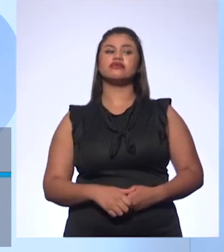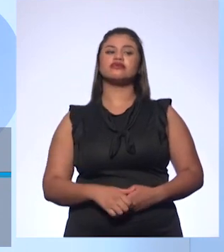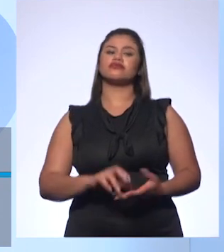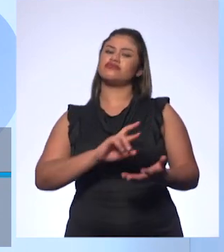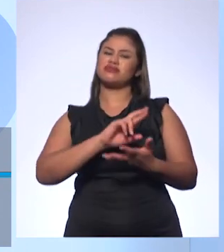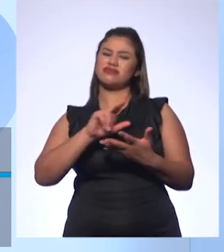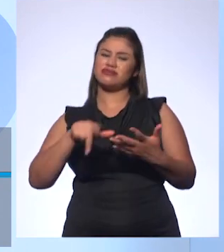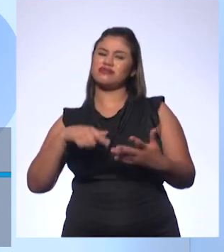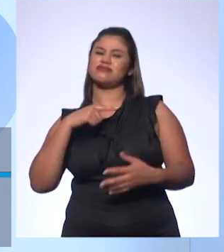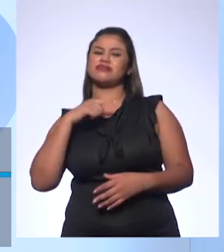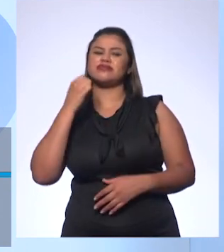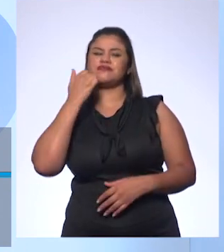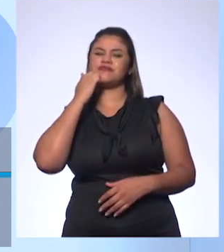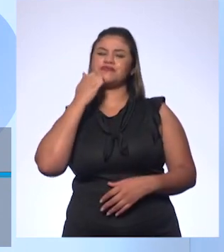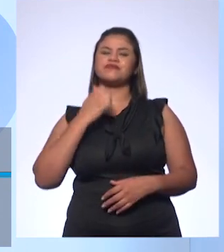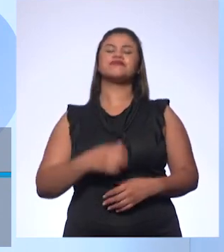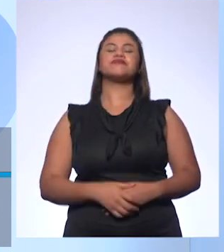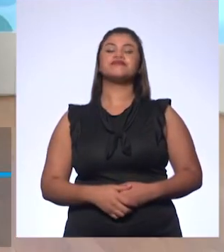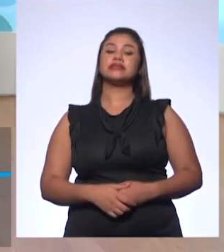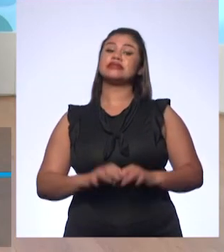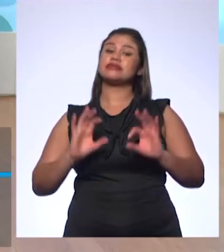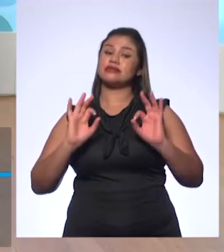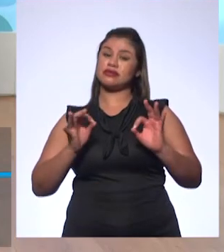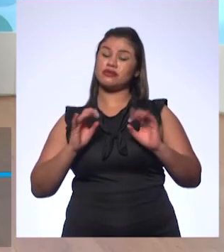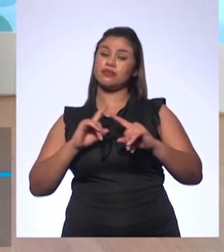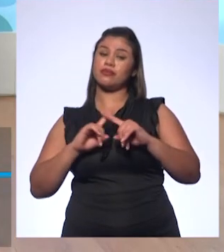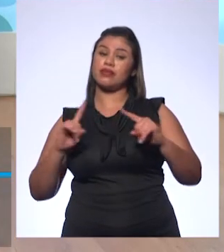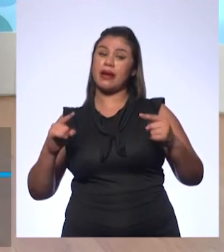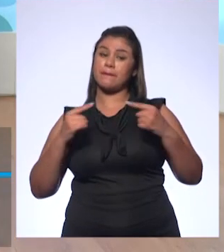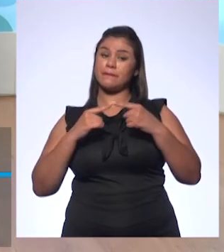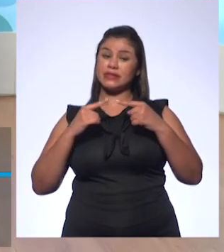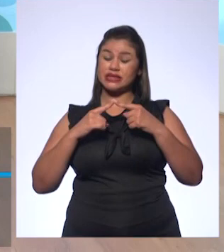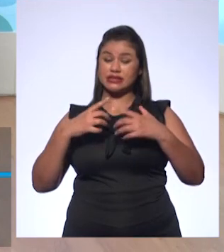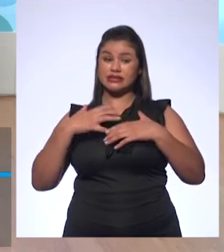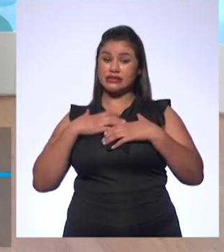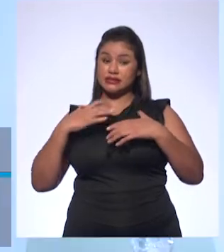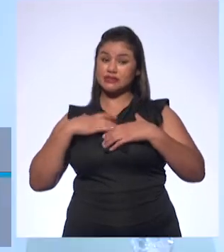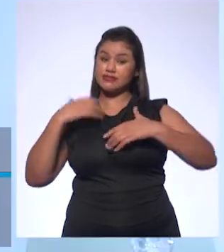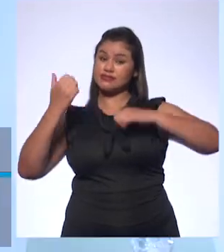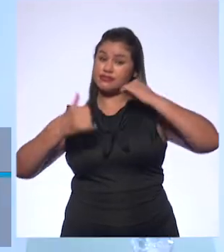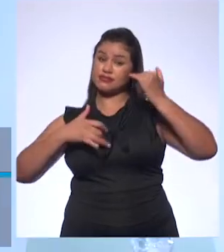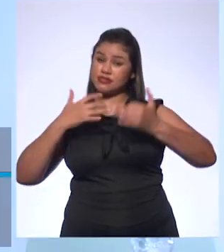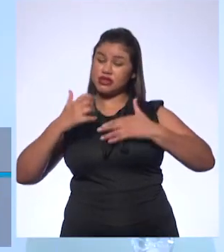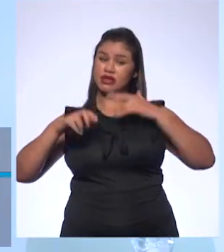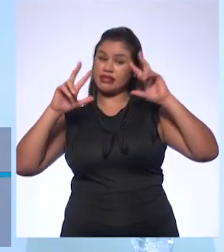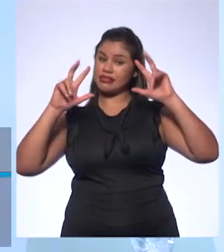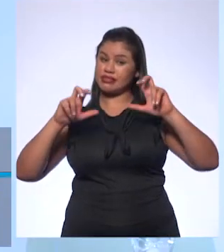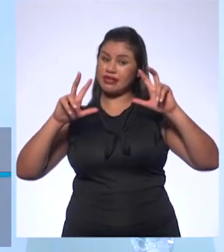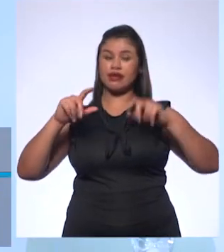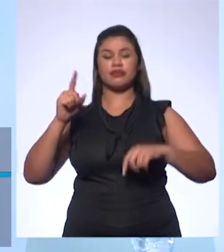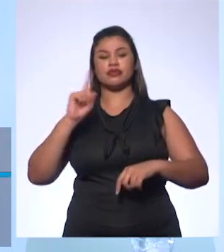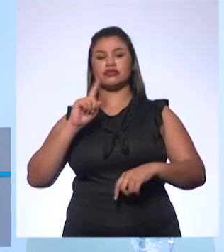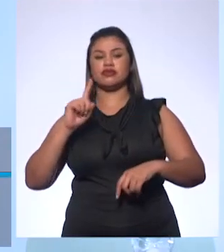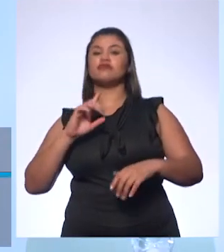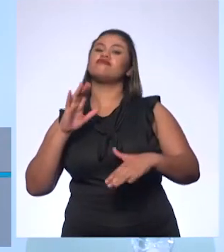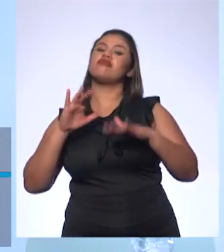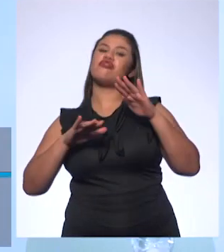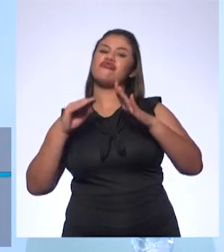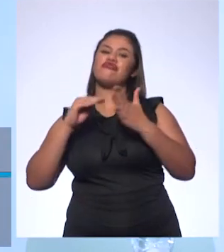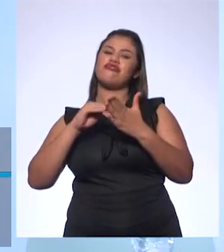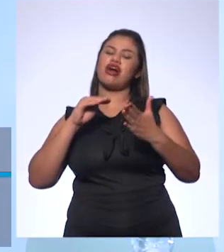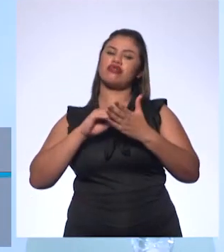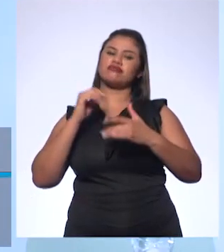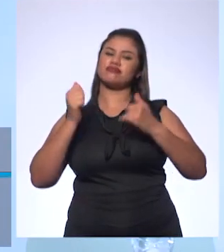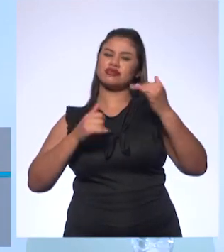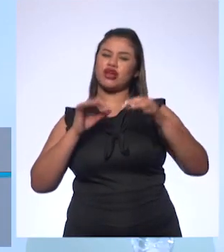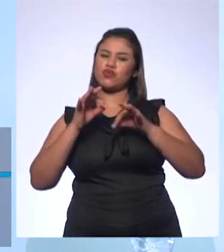científico. É a forma com que foi abordado, e Sim. não o tema. Né? Exatamente. Ela talvez não continuou a explicação dela, né? Que